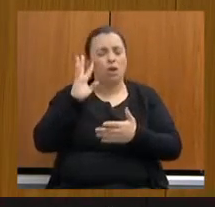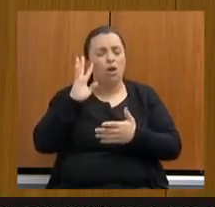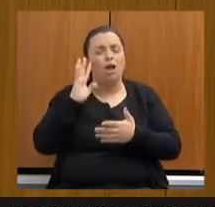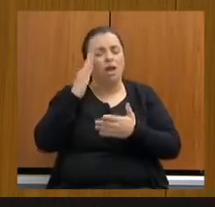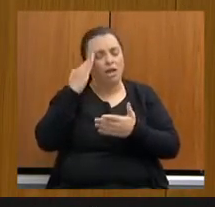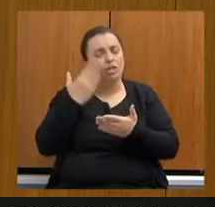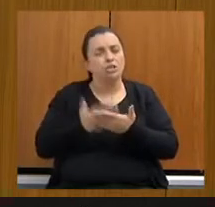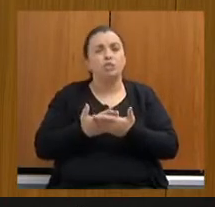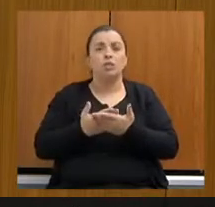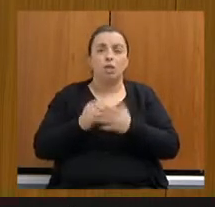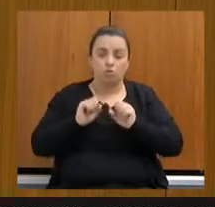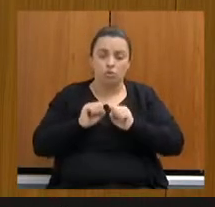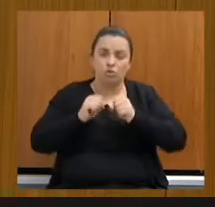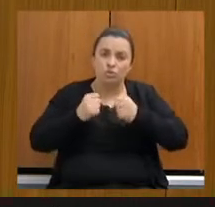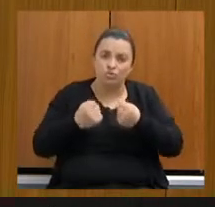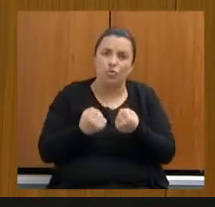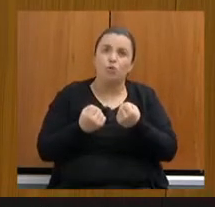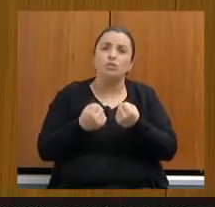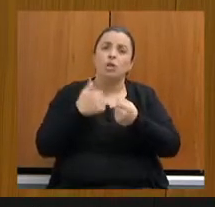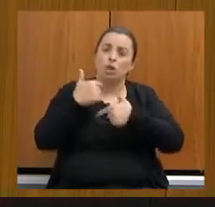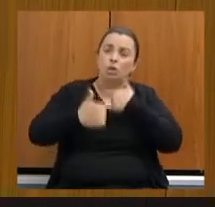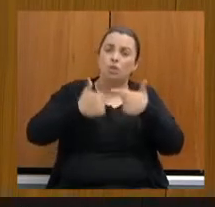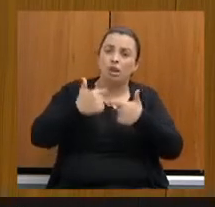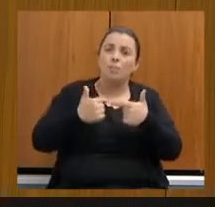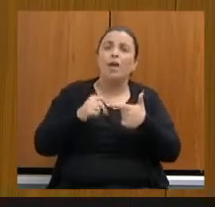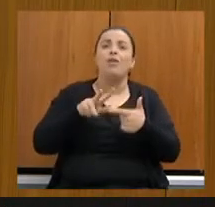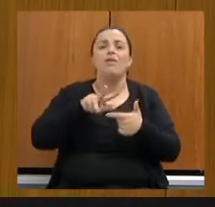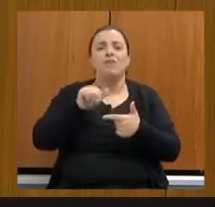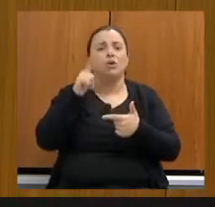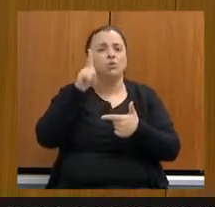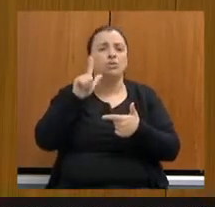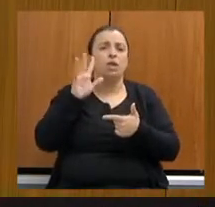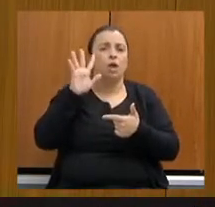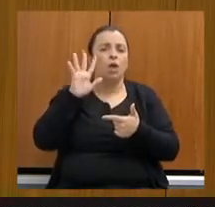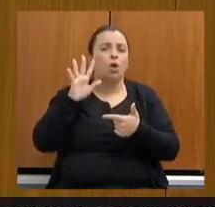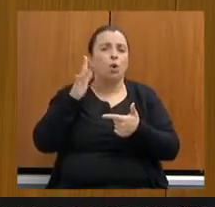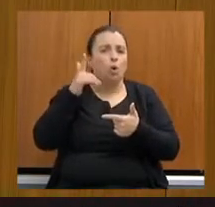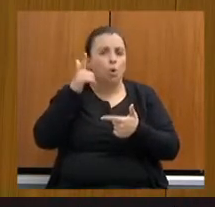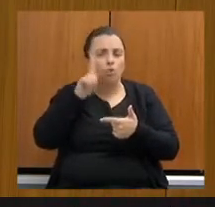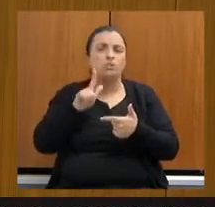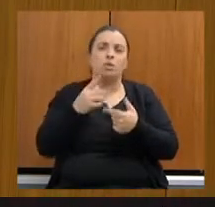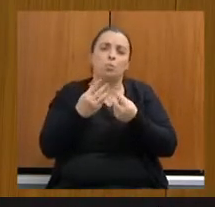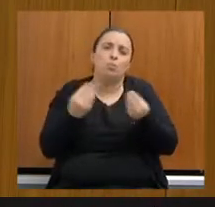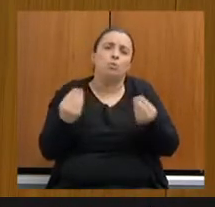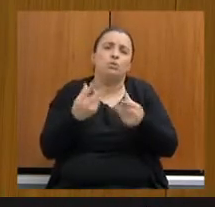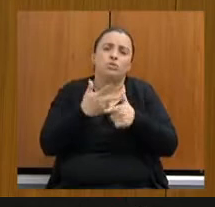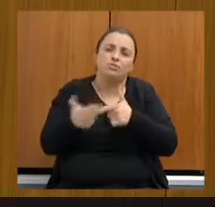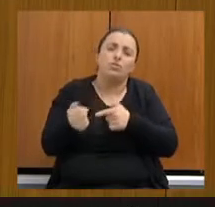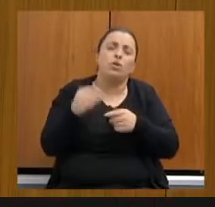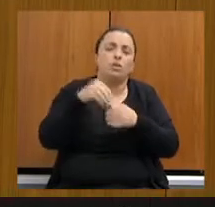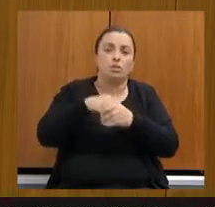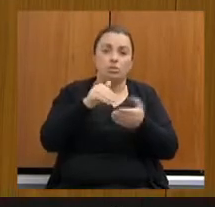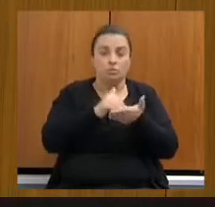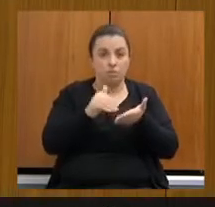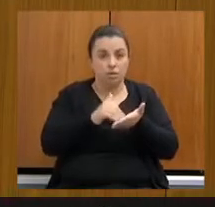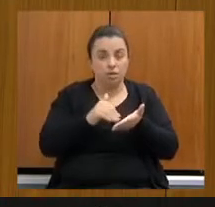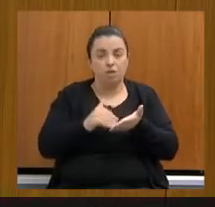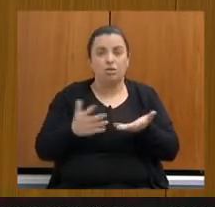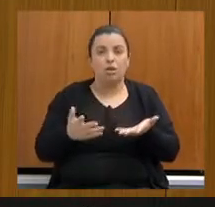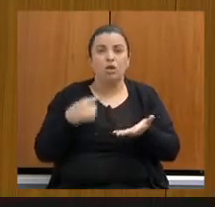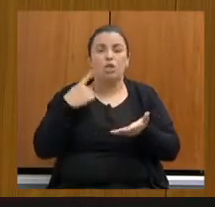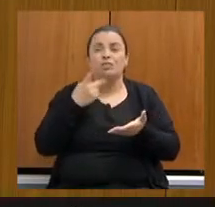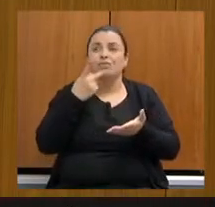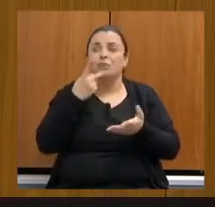em diferentes experiência de trabalho conclusão de muita coisa na secretaria você pode ver que a gente falou de tantas coisas aqui e